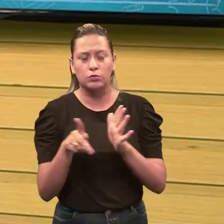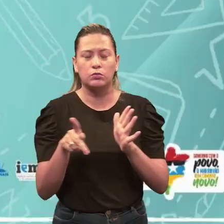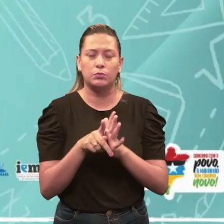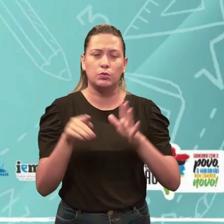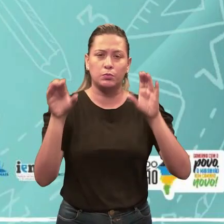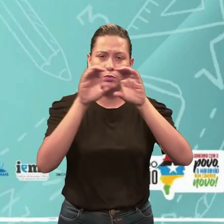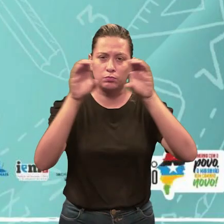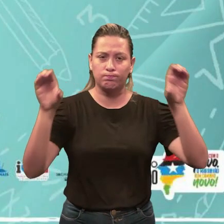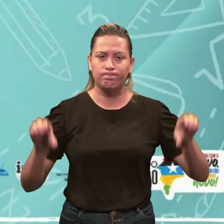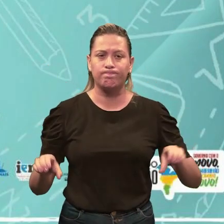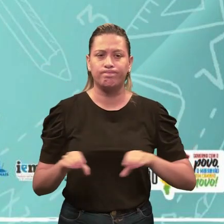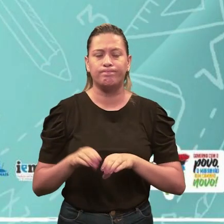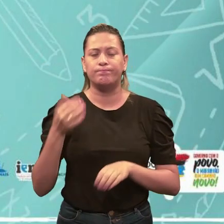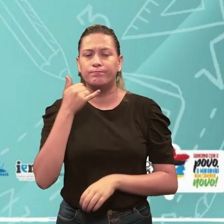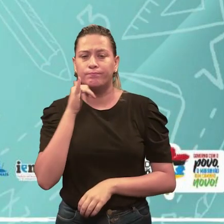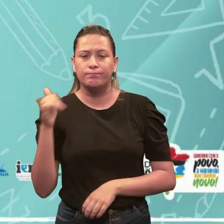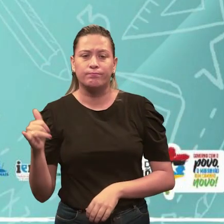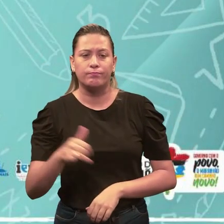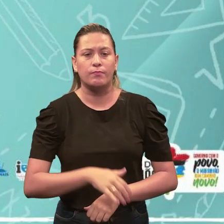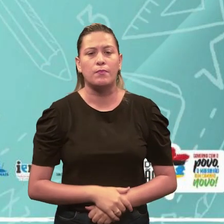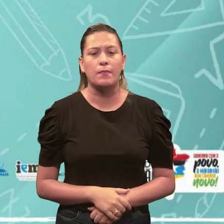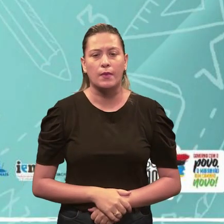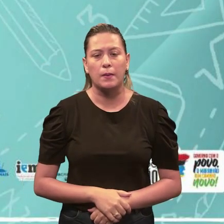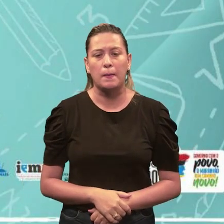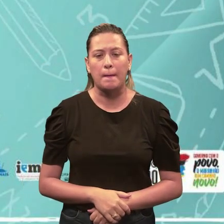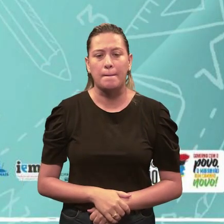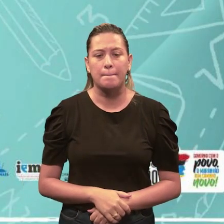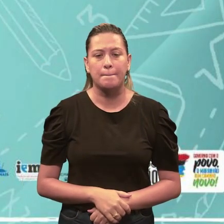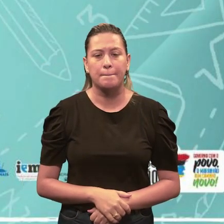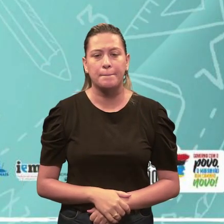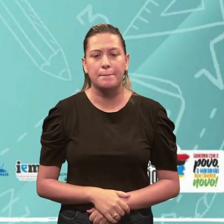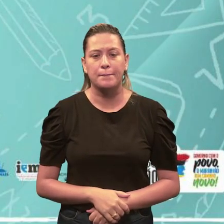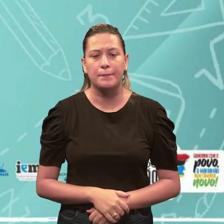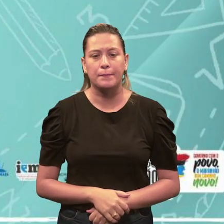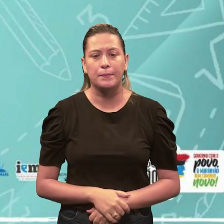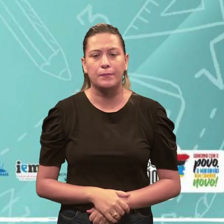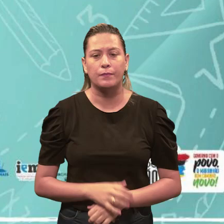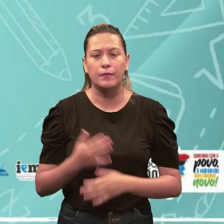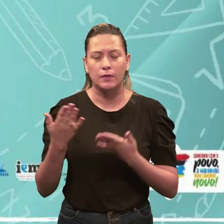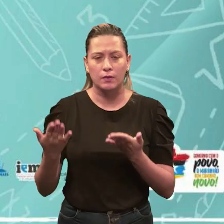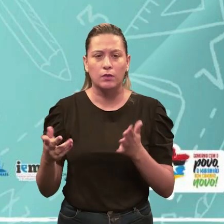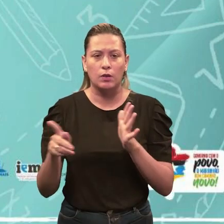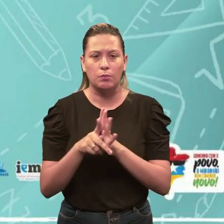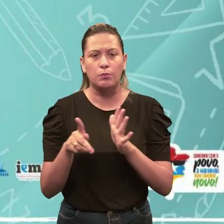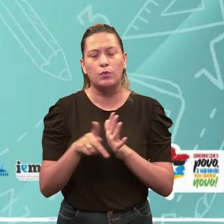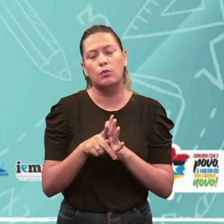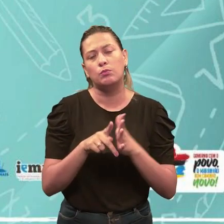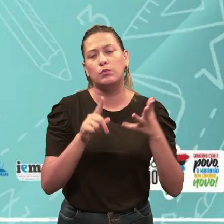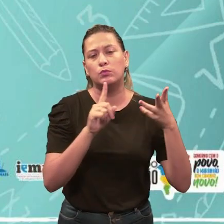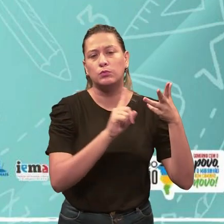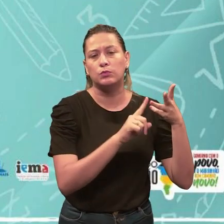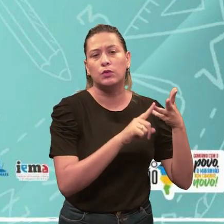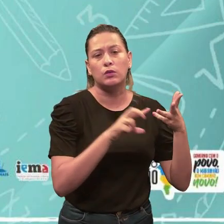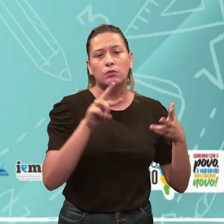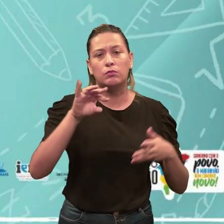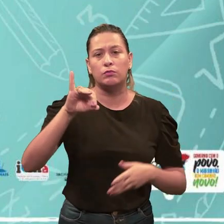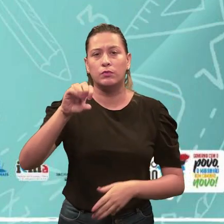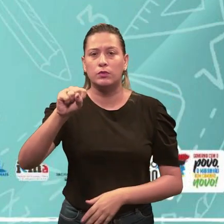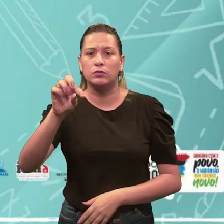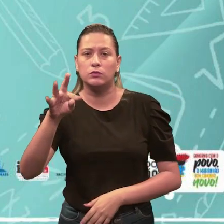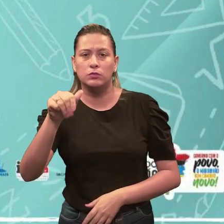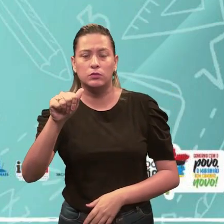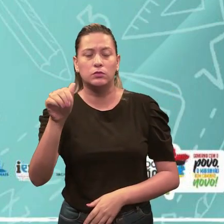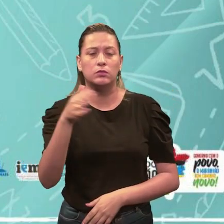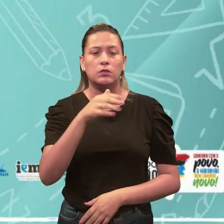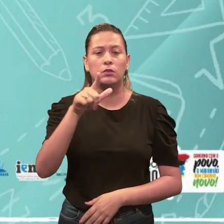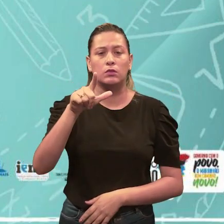circuito elétrico. Aqui é um outro tipo também, bastante utilizado, que é um esquema de vista de localização. Né? Nesse